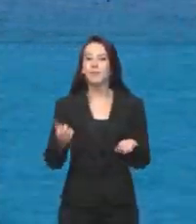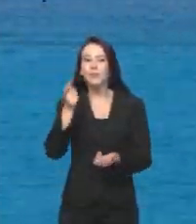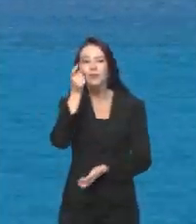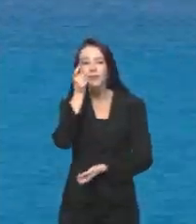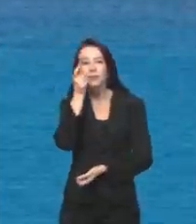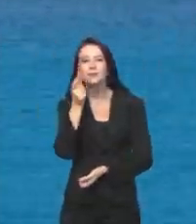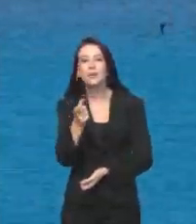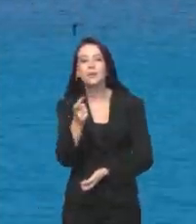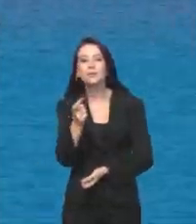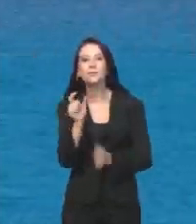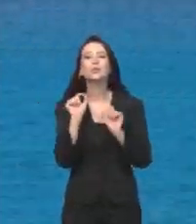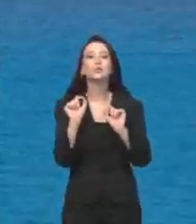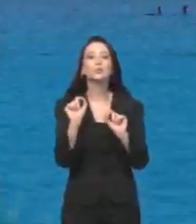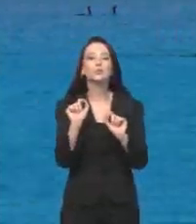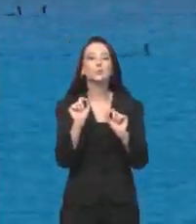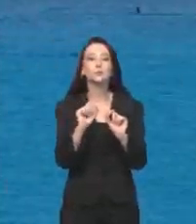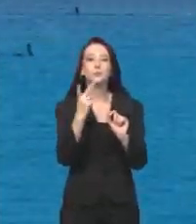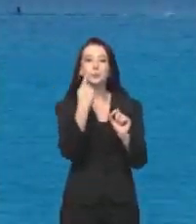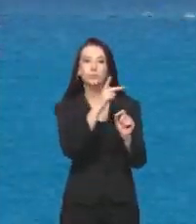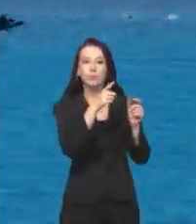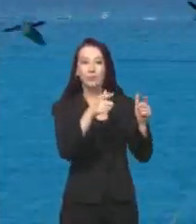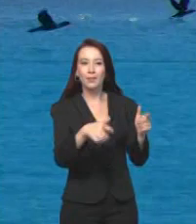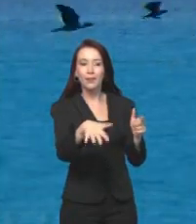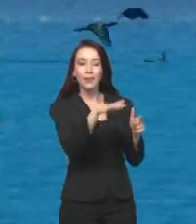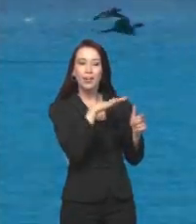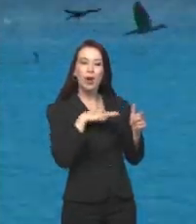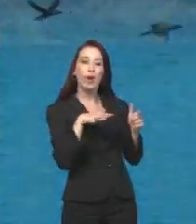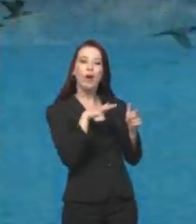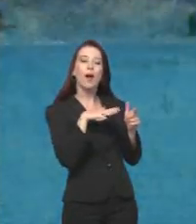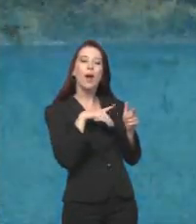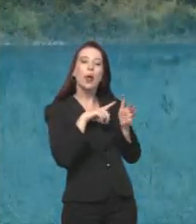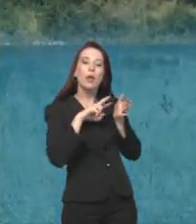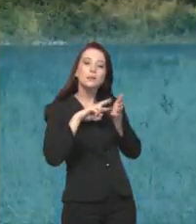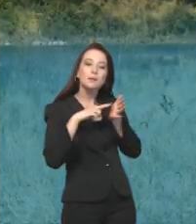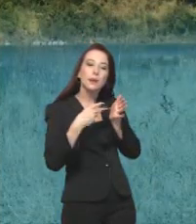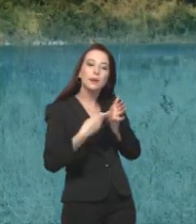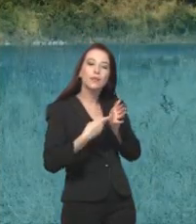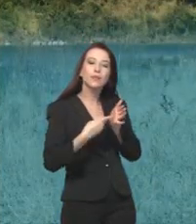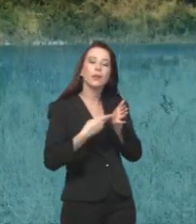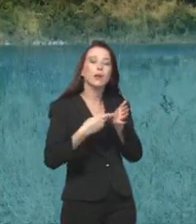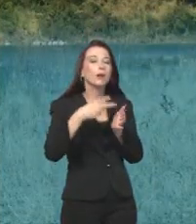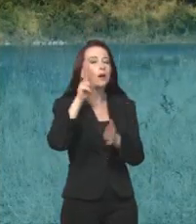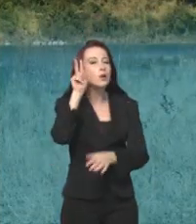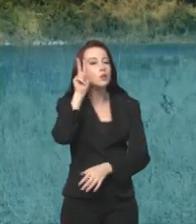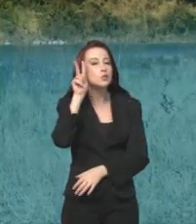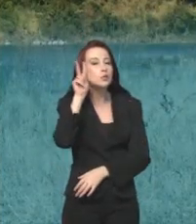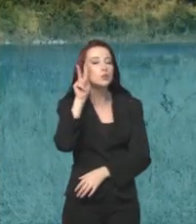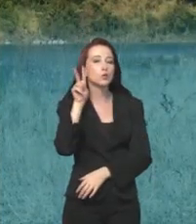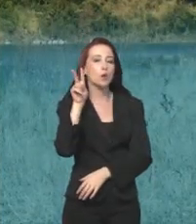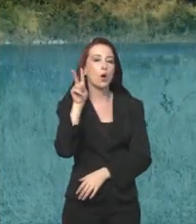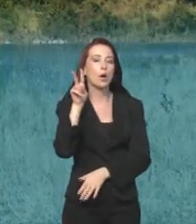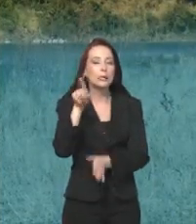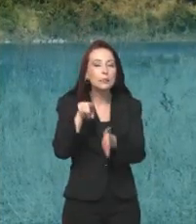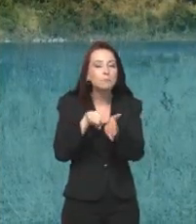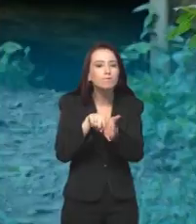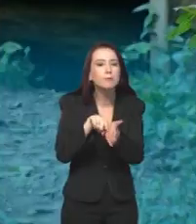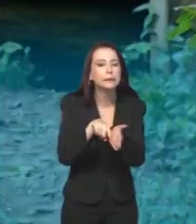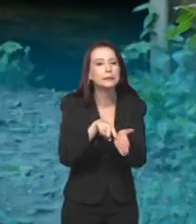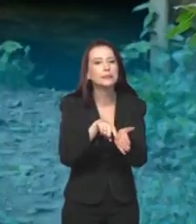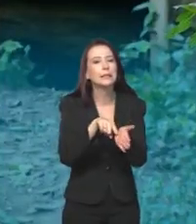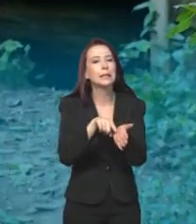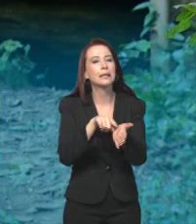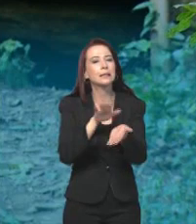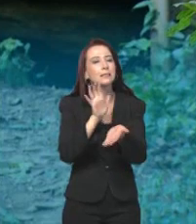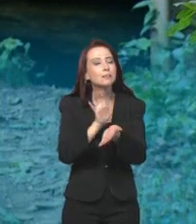E é interessante que esse local ele é aqui um símbolo da história da ciência